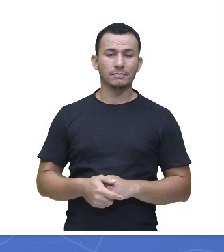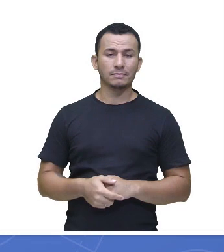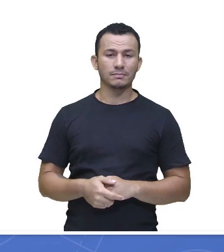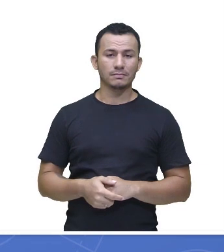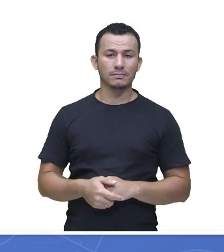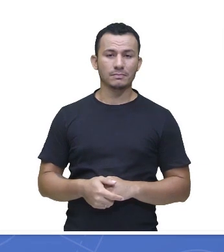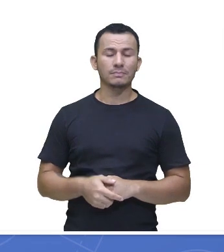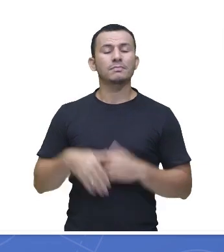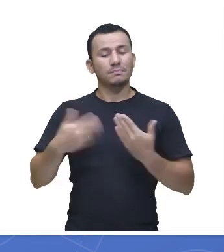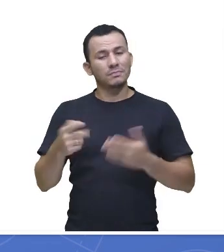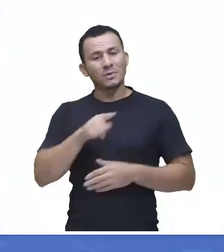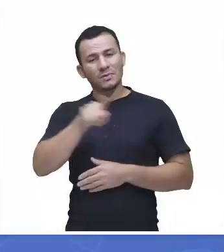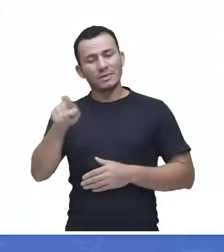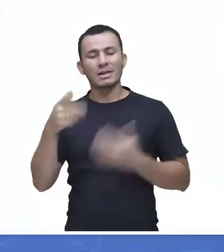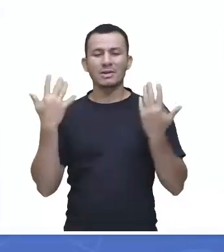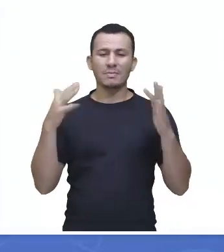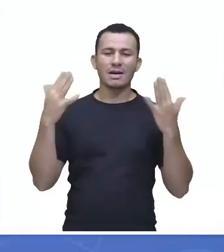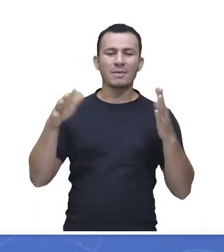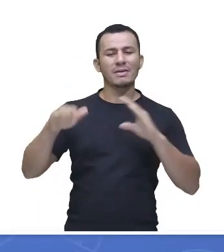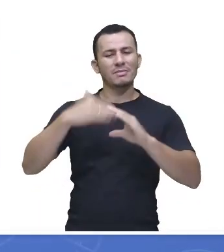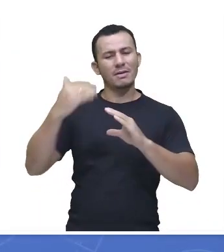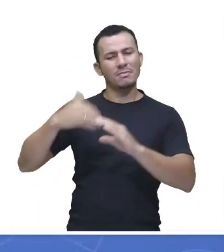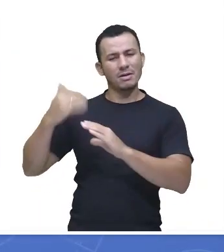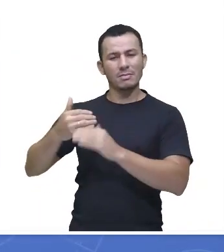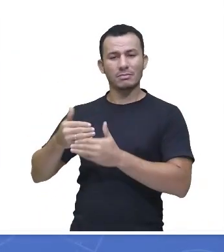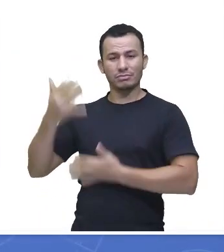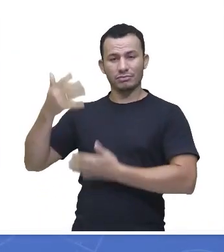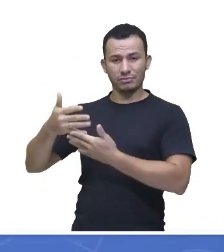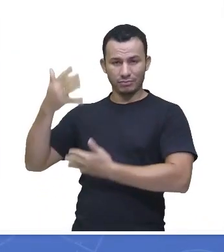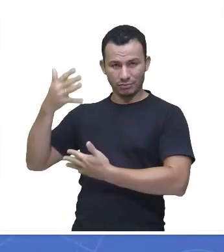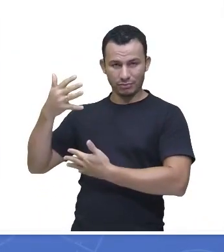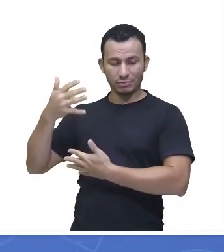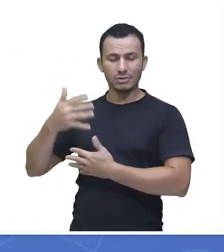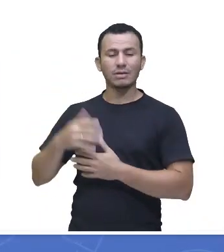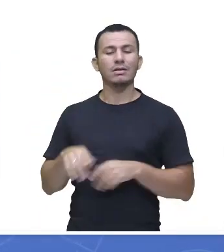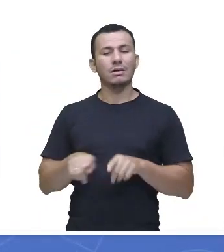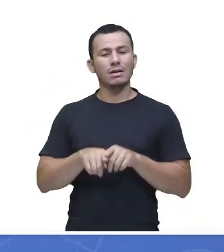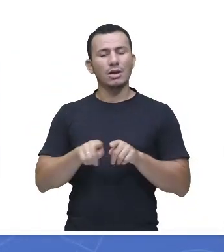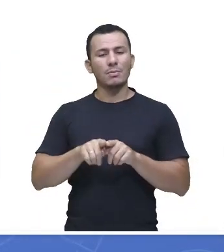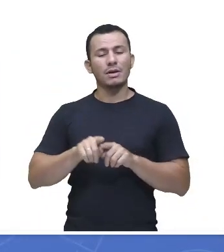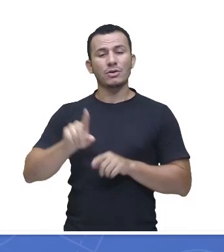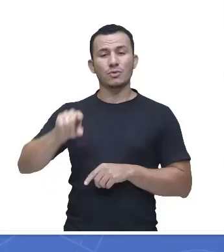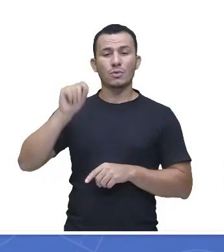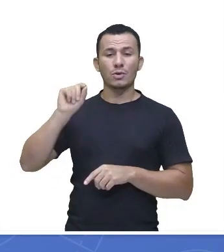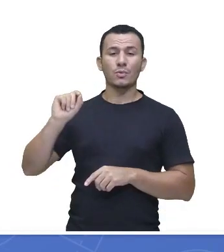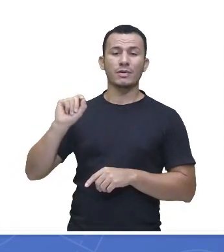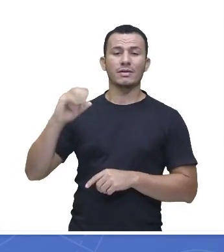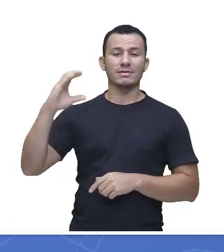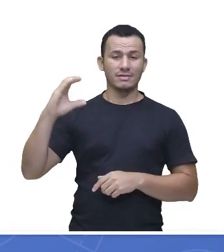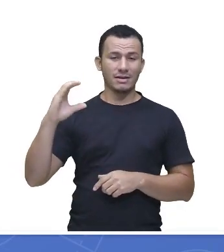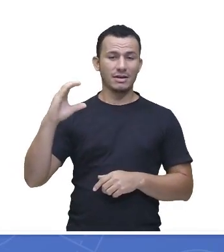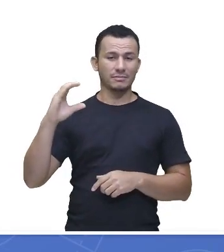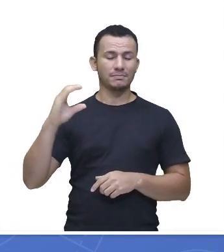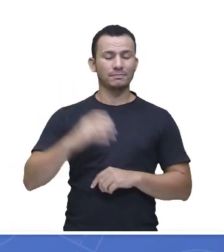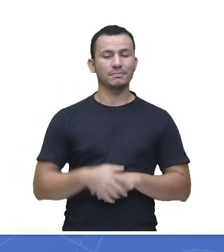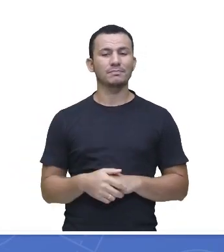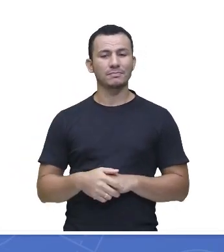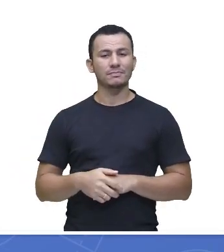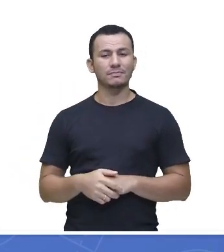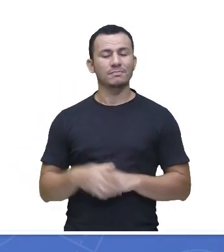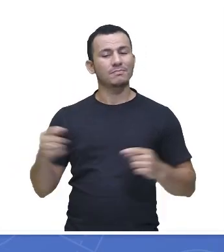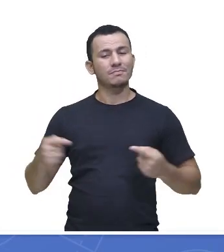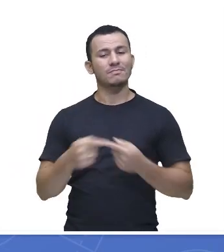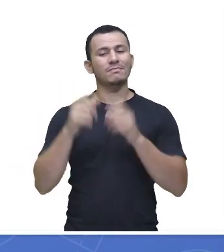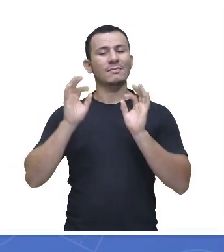eu já parabenizo aí os que estão participando, que estão assinalando a letra C. Realmente, o